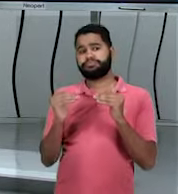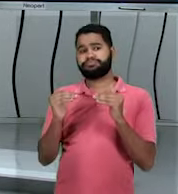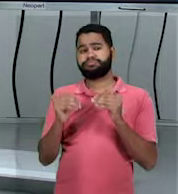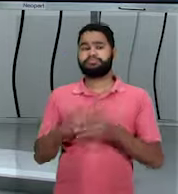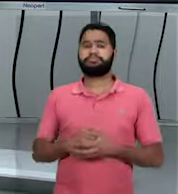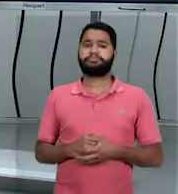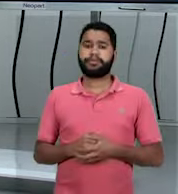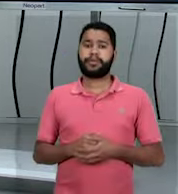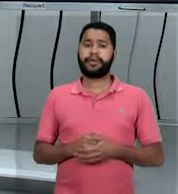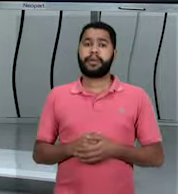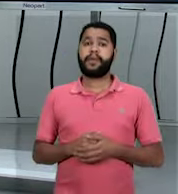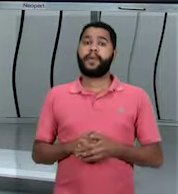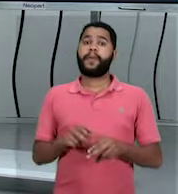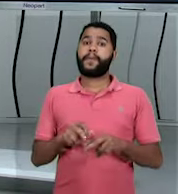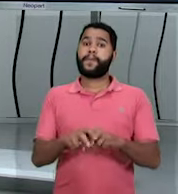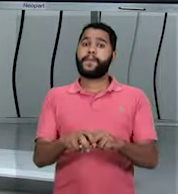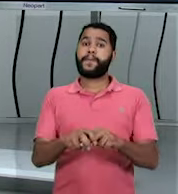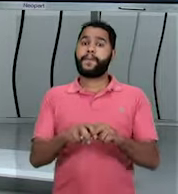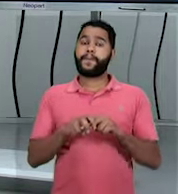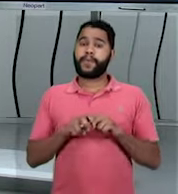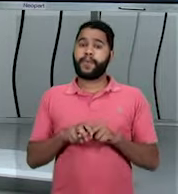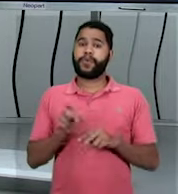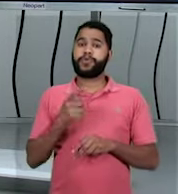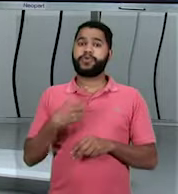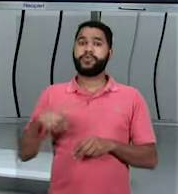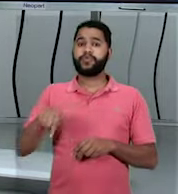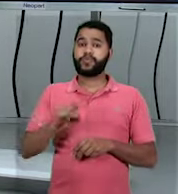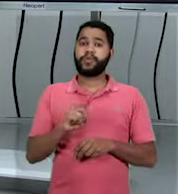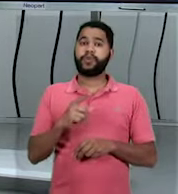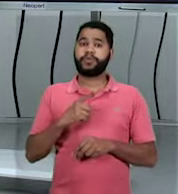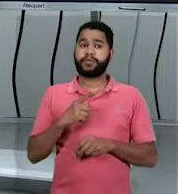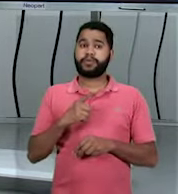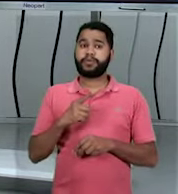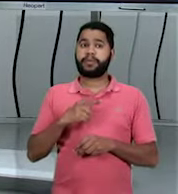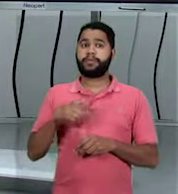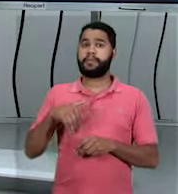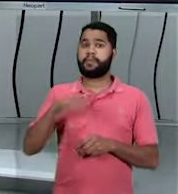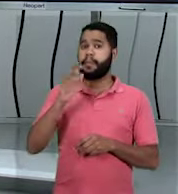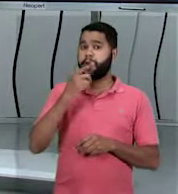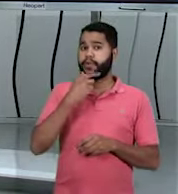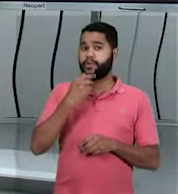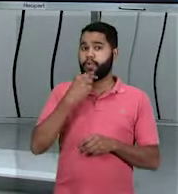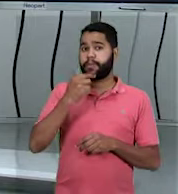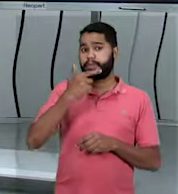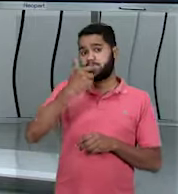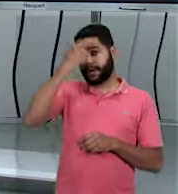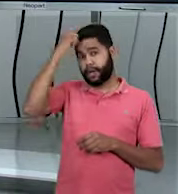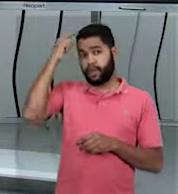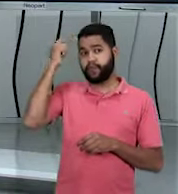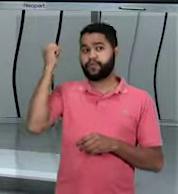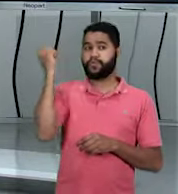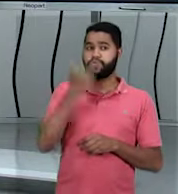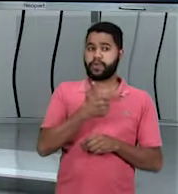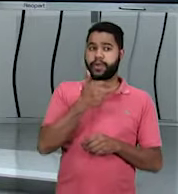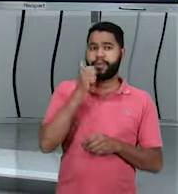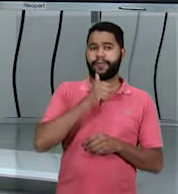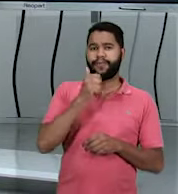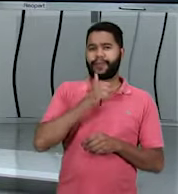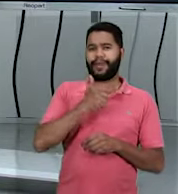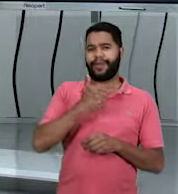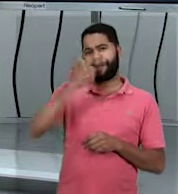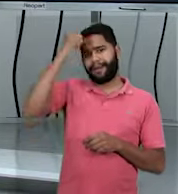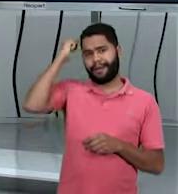mulheres. Por isso, nós temos, então, mais homens calvos do que mulheres